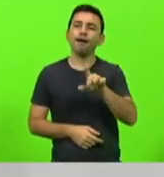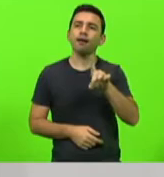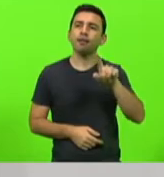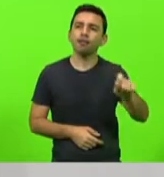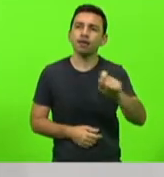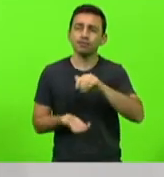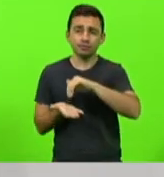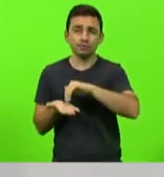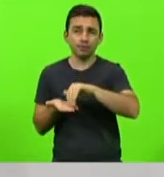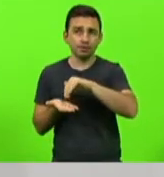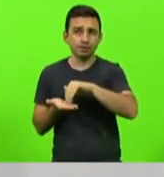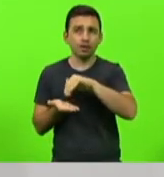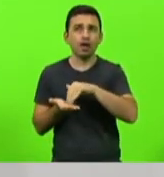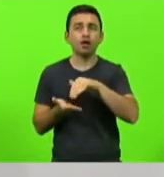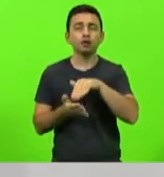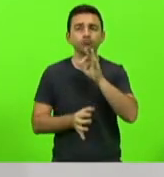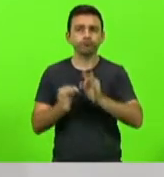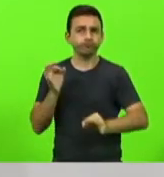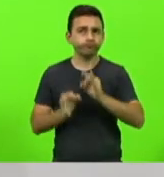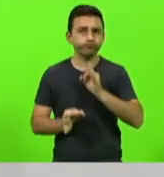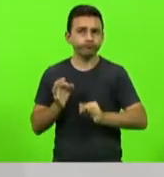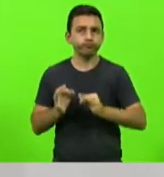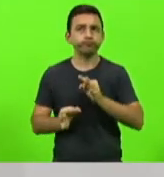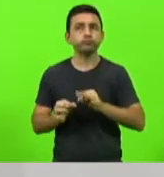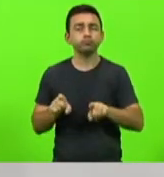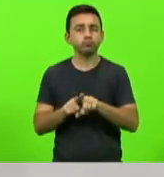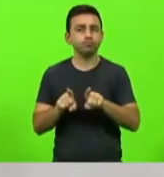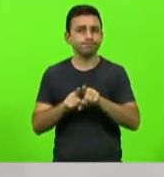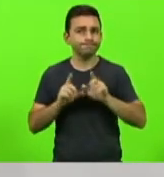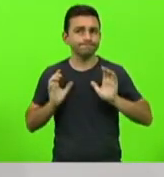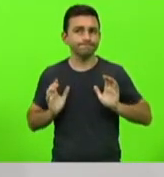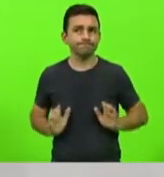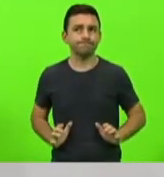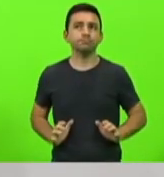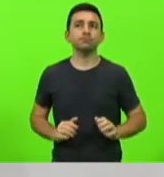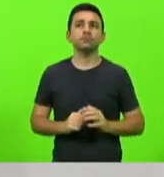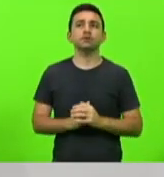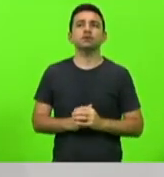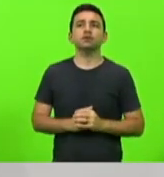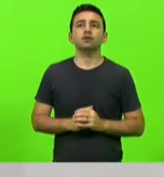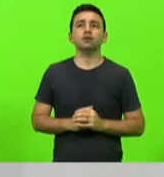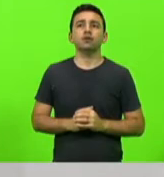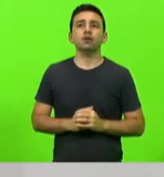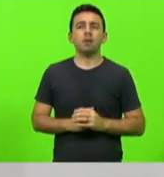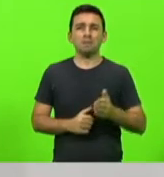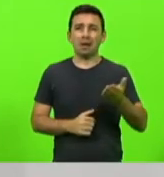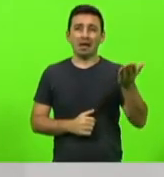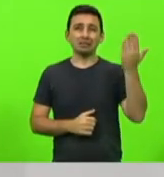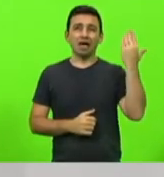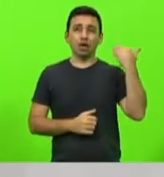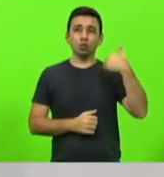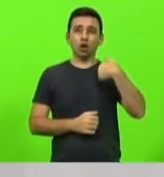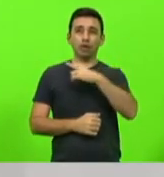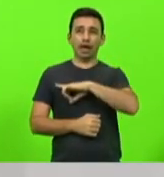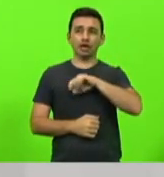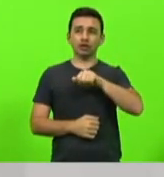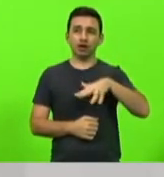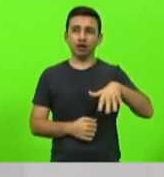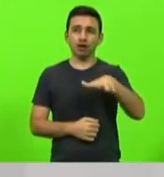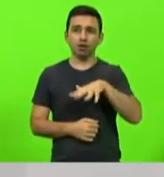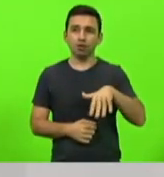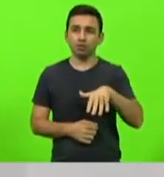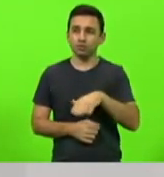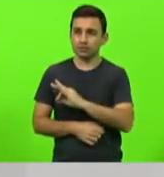secretária de Justiça e Cidadania. No meu tempo, delegado-geral, deputada